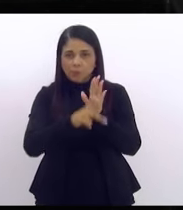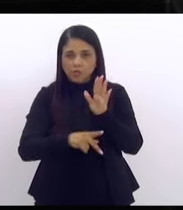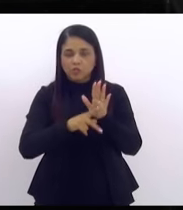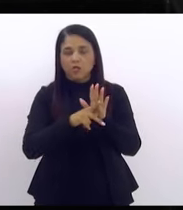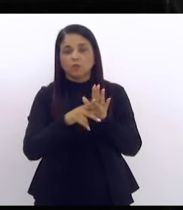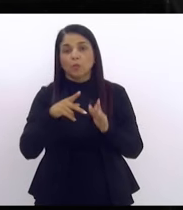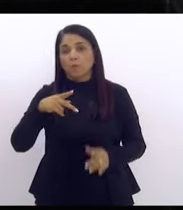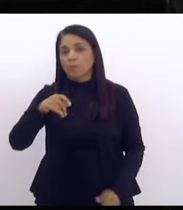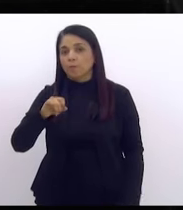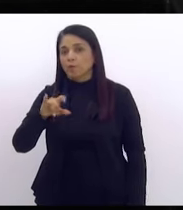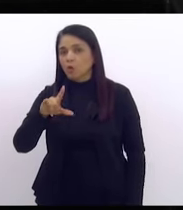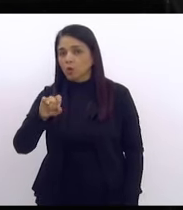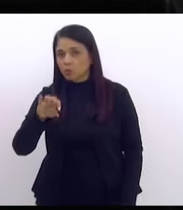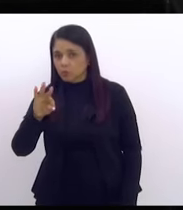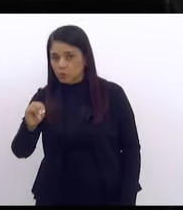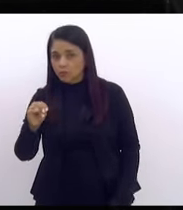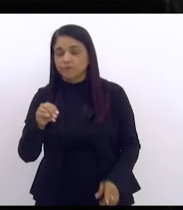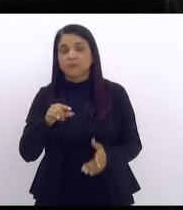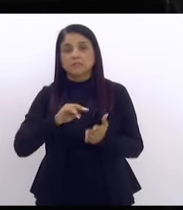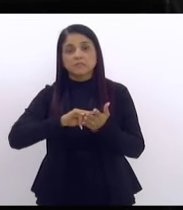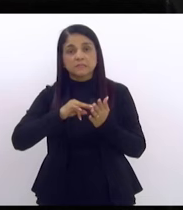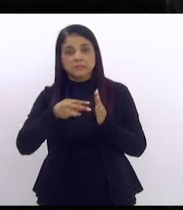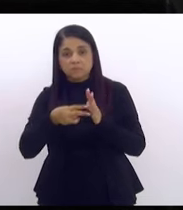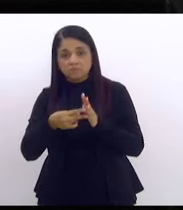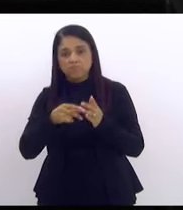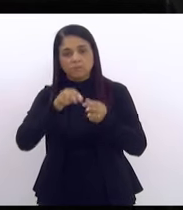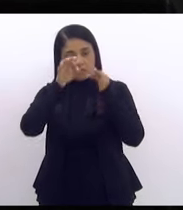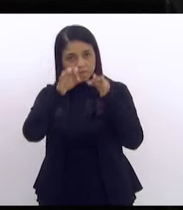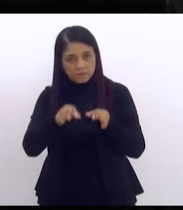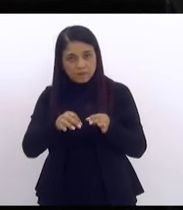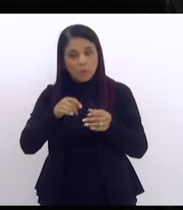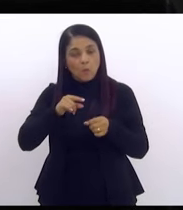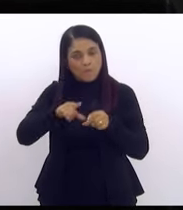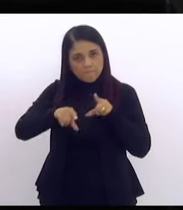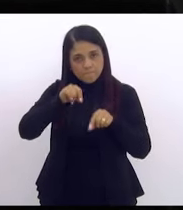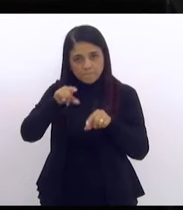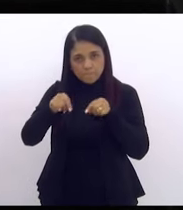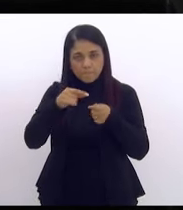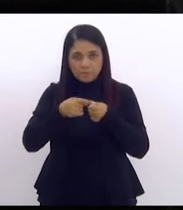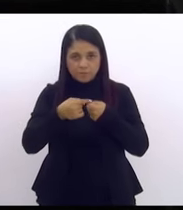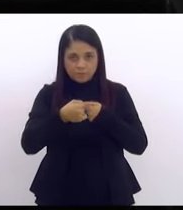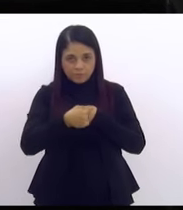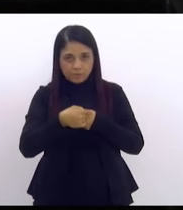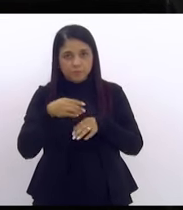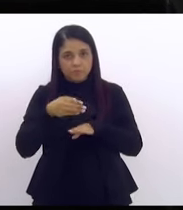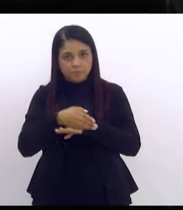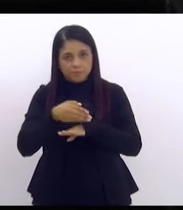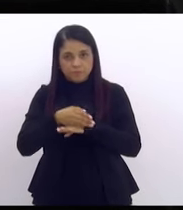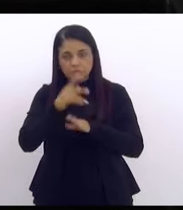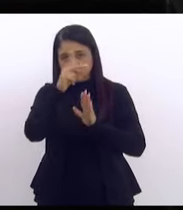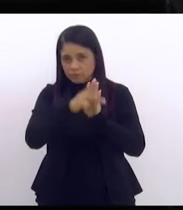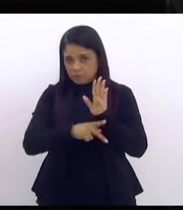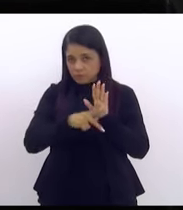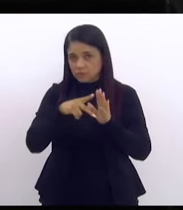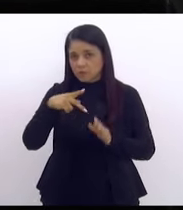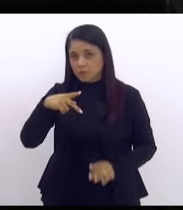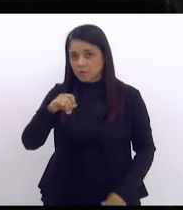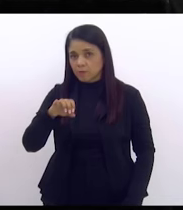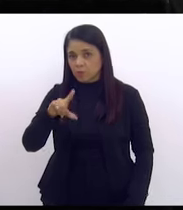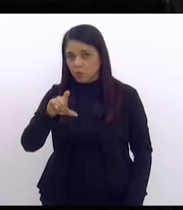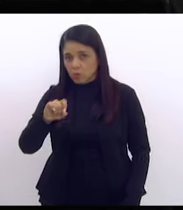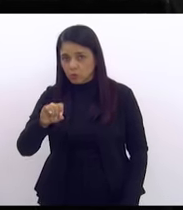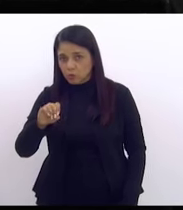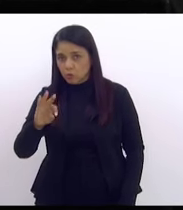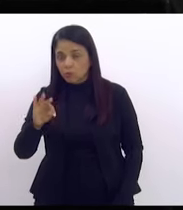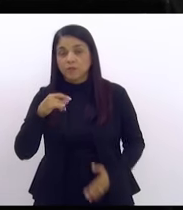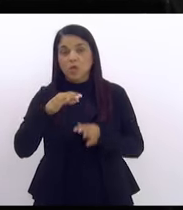piloto. Nesse sentido, tão logo haja a definição dos municípios que participarão do projeto piloto e a